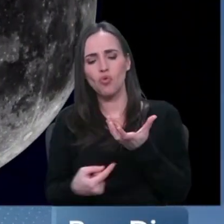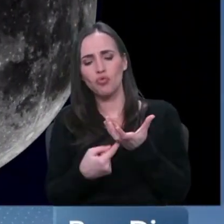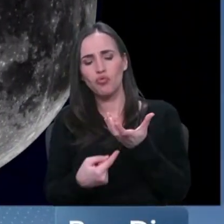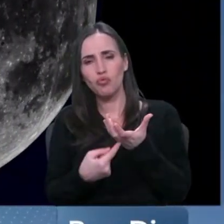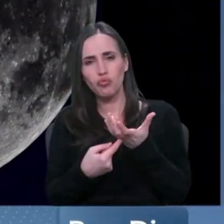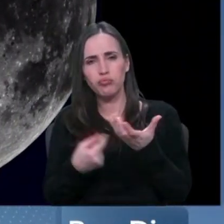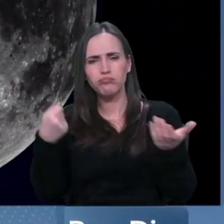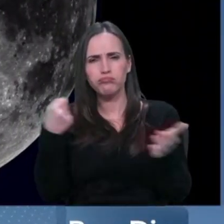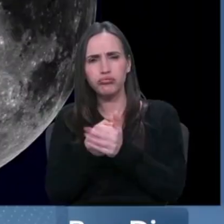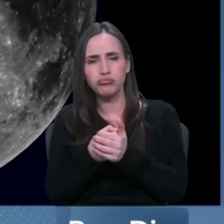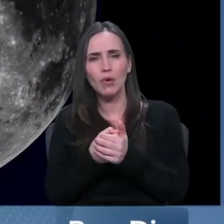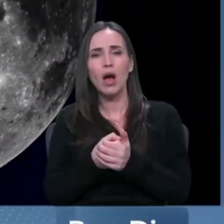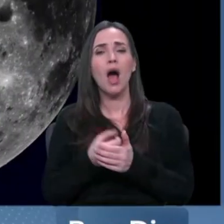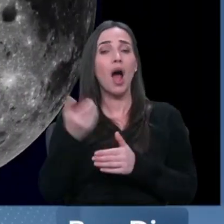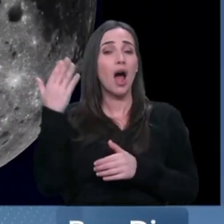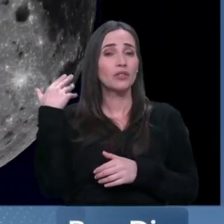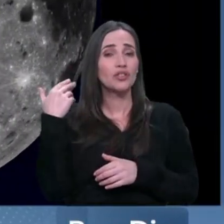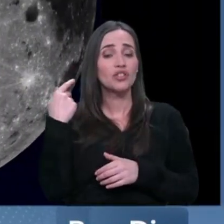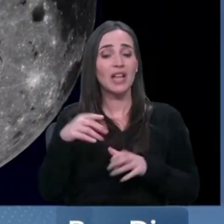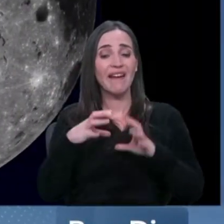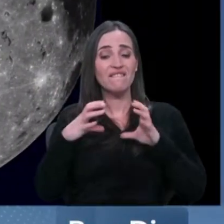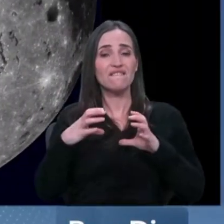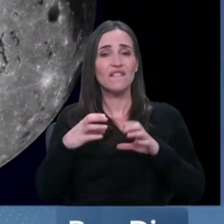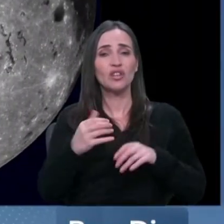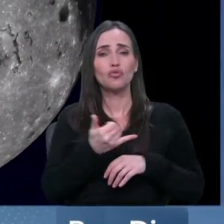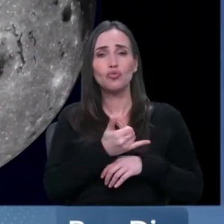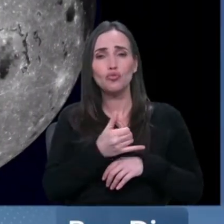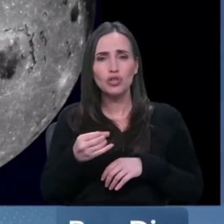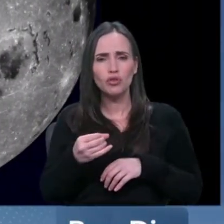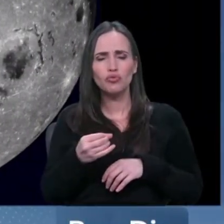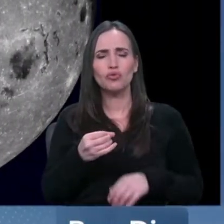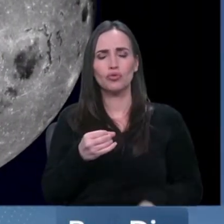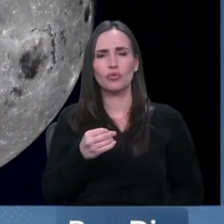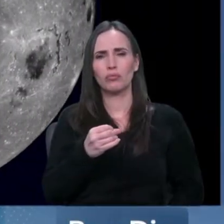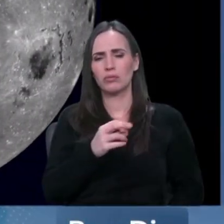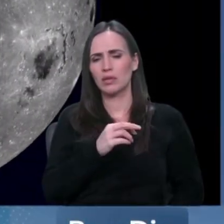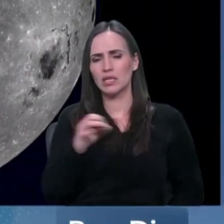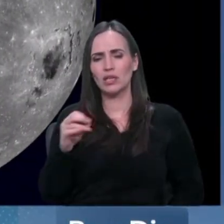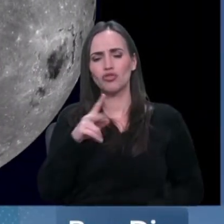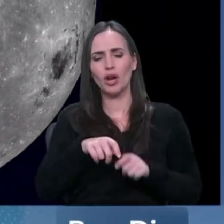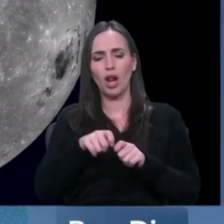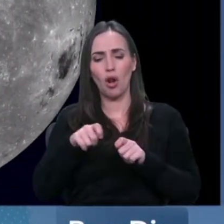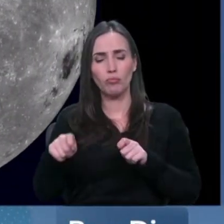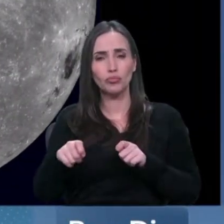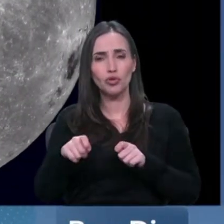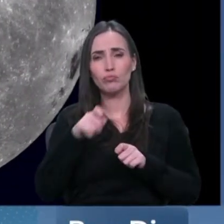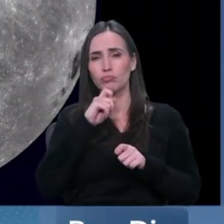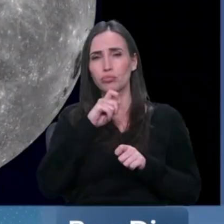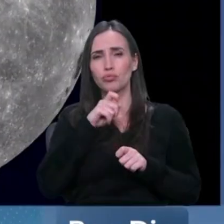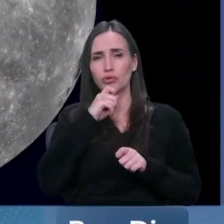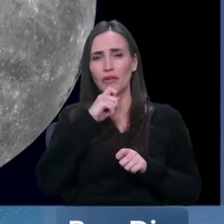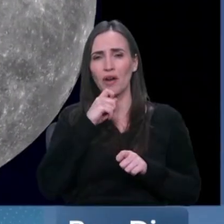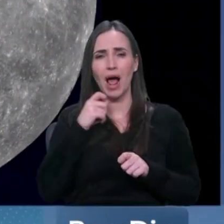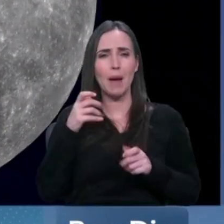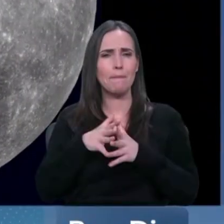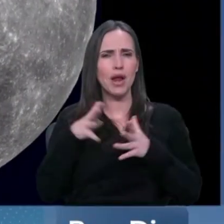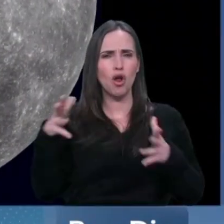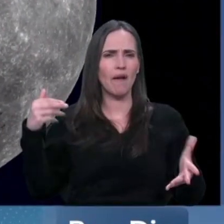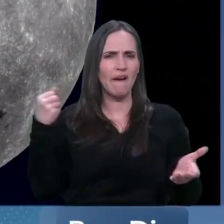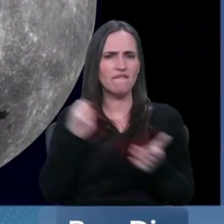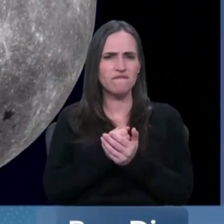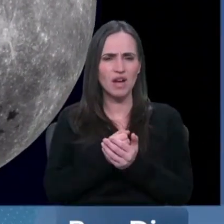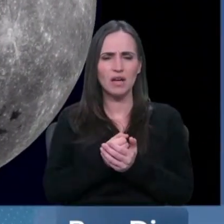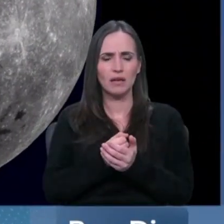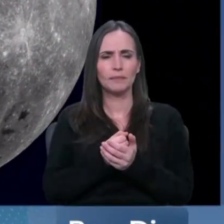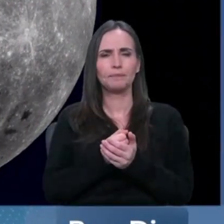asteroide, imagina tu, que tinha entre 200 a 400 km de diâmetro, criou provavelmente a maior bacia de impacto do Sistema Solar. Estamos a falar de uma zona que